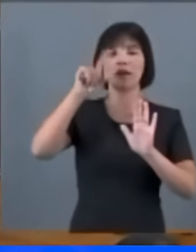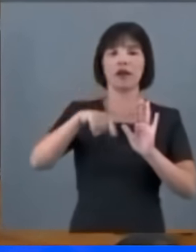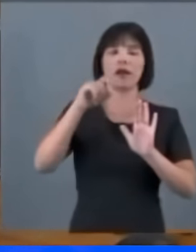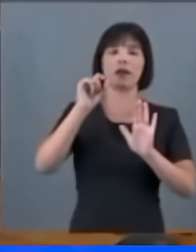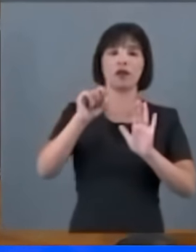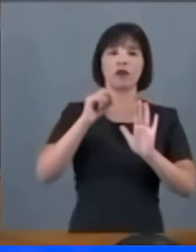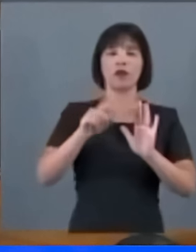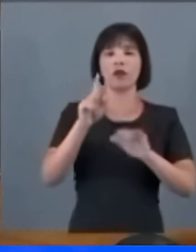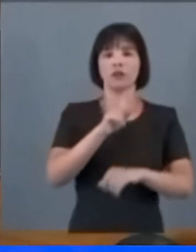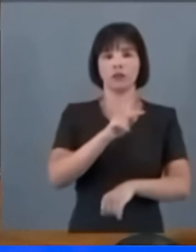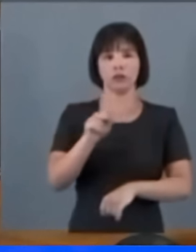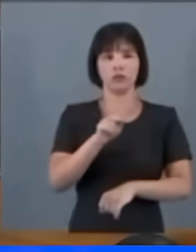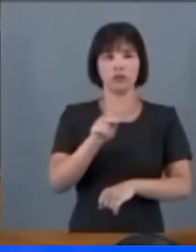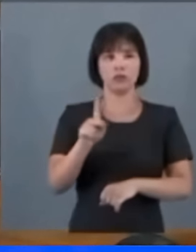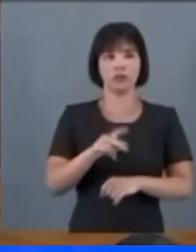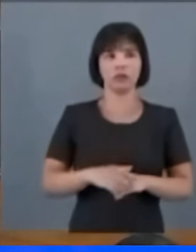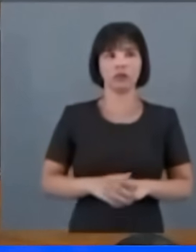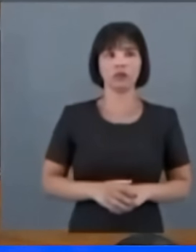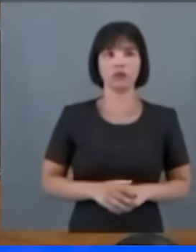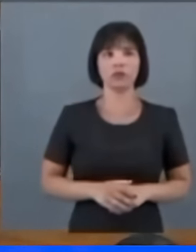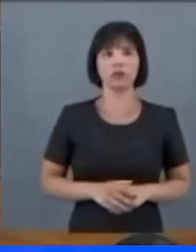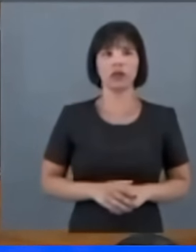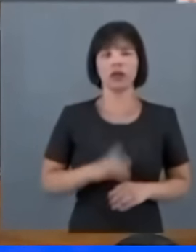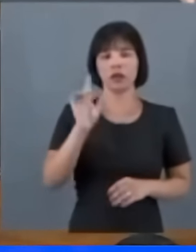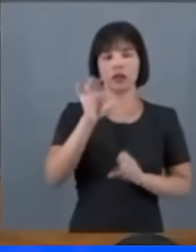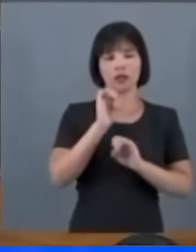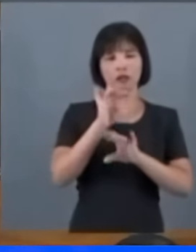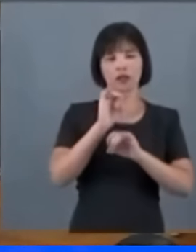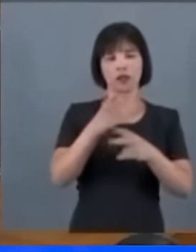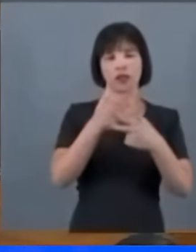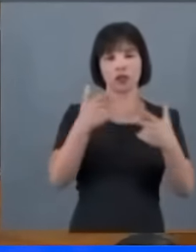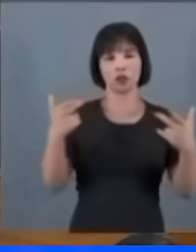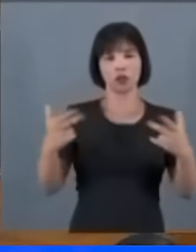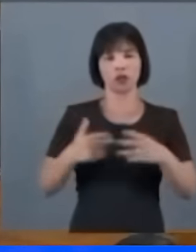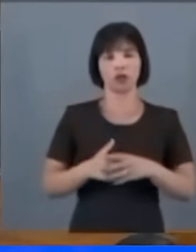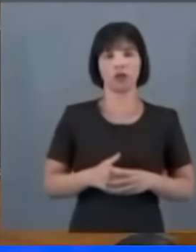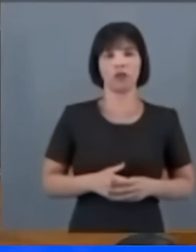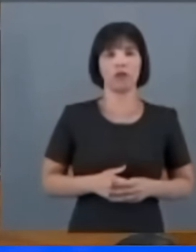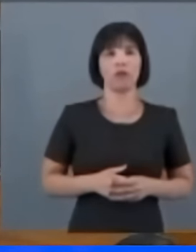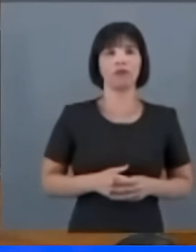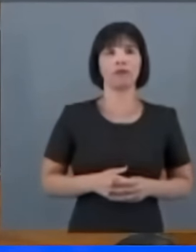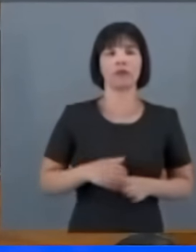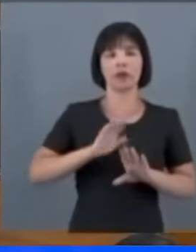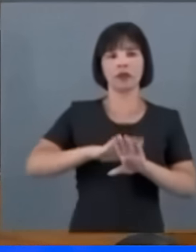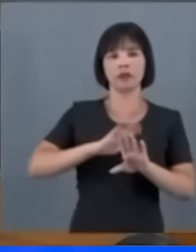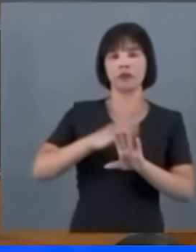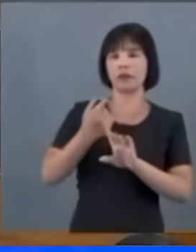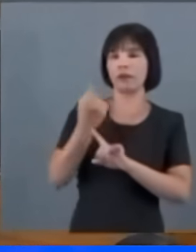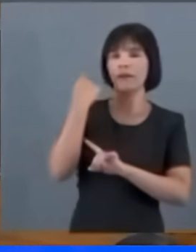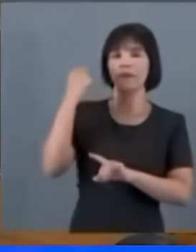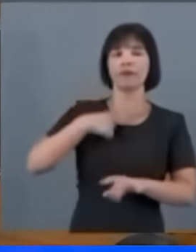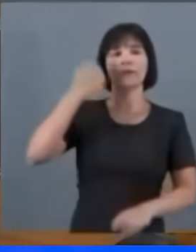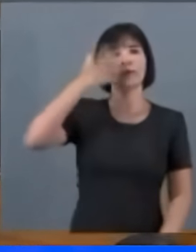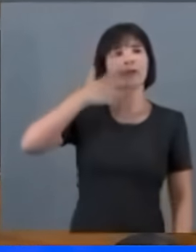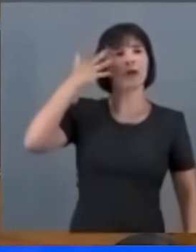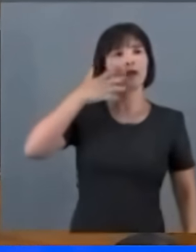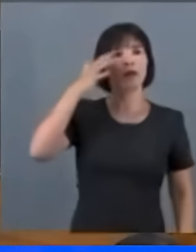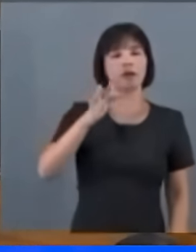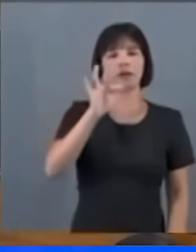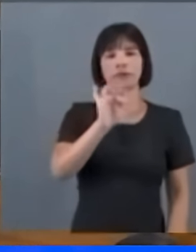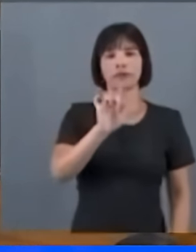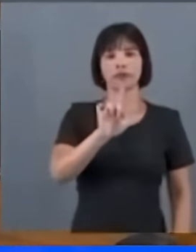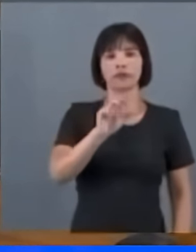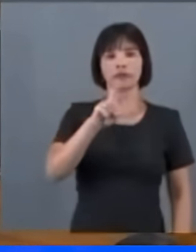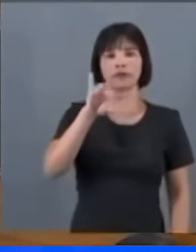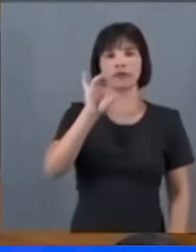professora e ela documenta as coisas. À época, tivemos falas do senador Flávio Bolsonaro, do deputado